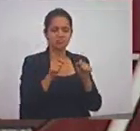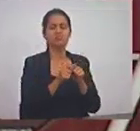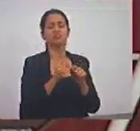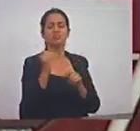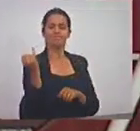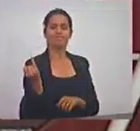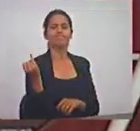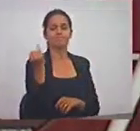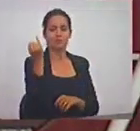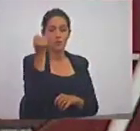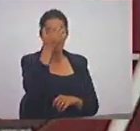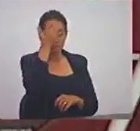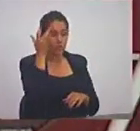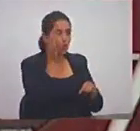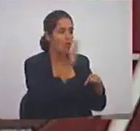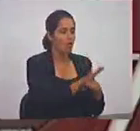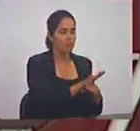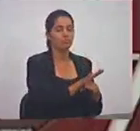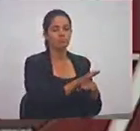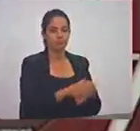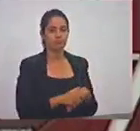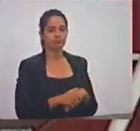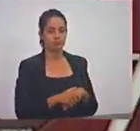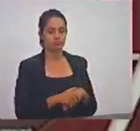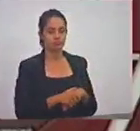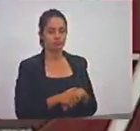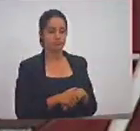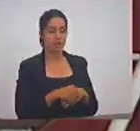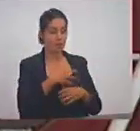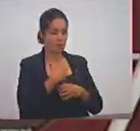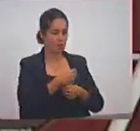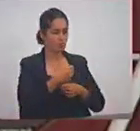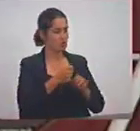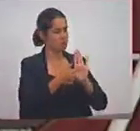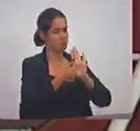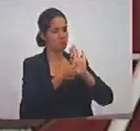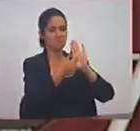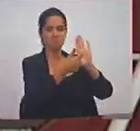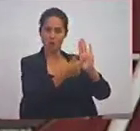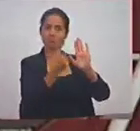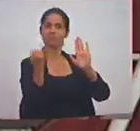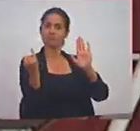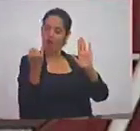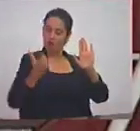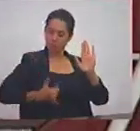gerações, e que, de alguma forma, elevam o nome de Votuporanga. Considerando que a senhora Ilza Pontes da